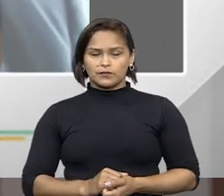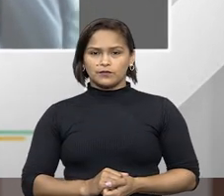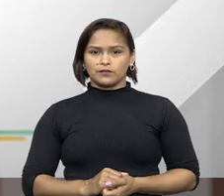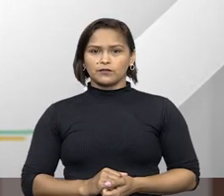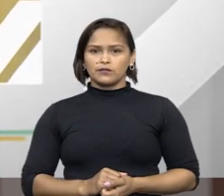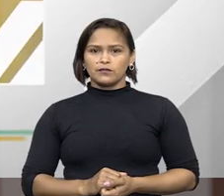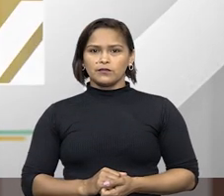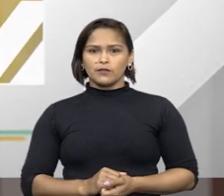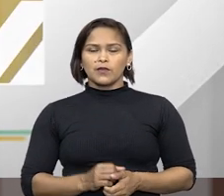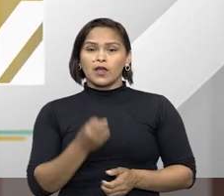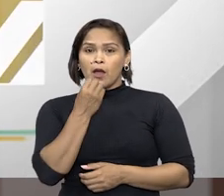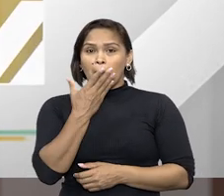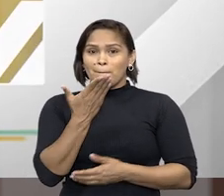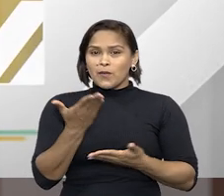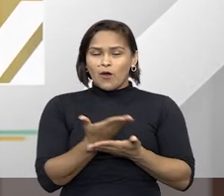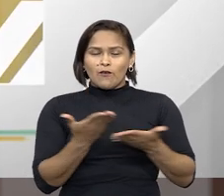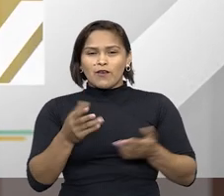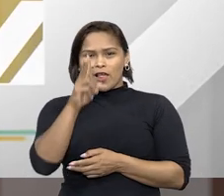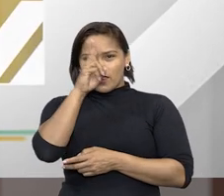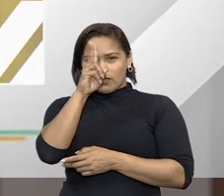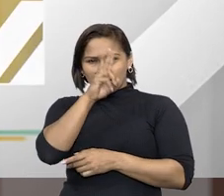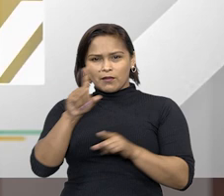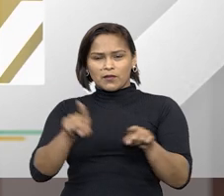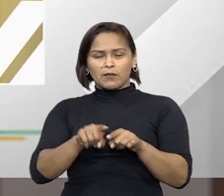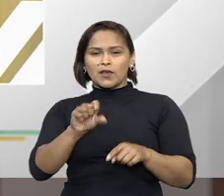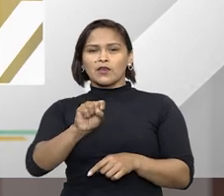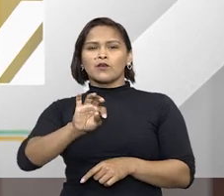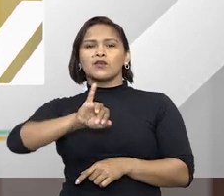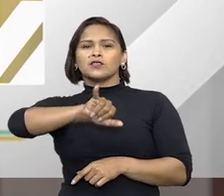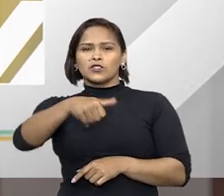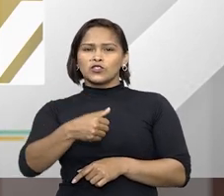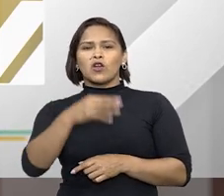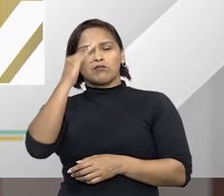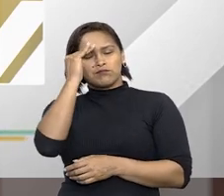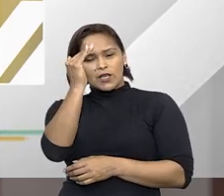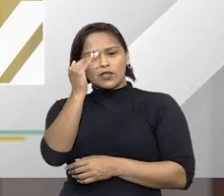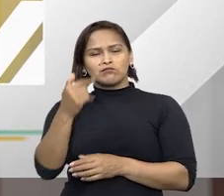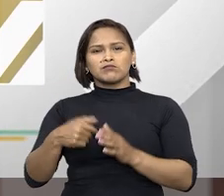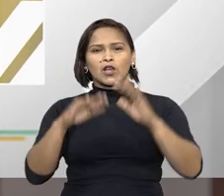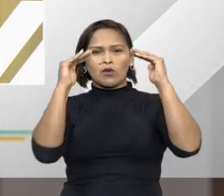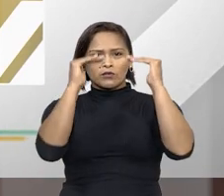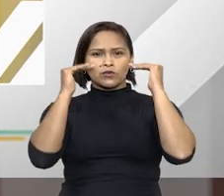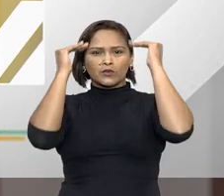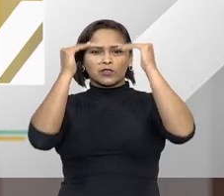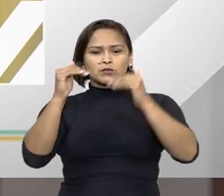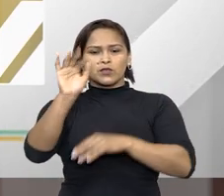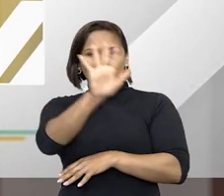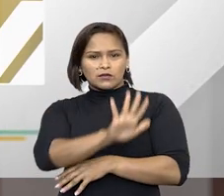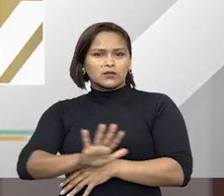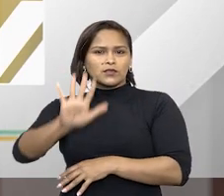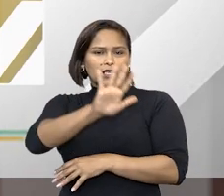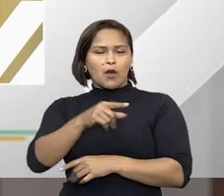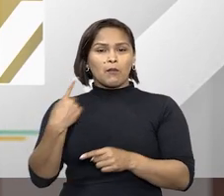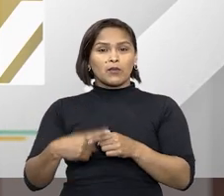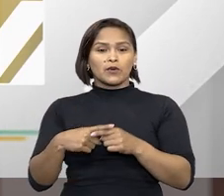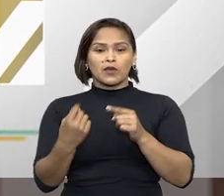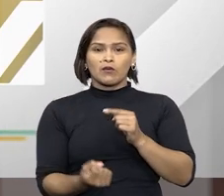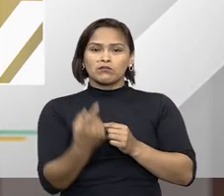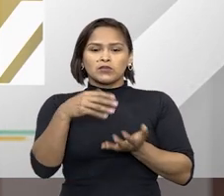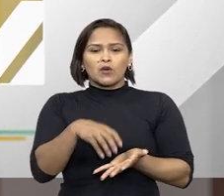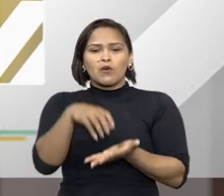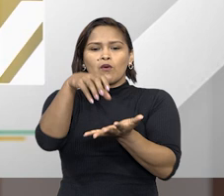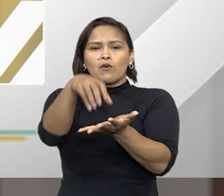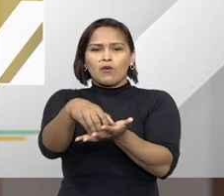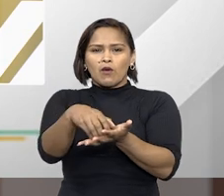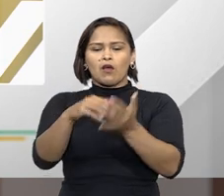Bom, vale frisar aqui que o STJ é considerado o Tribunal da Nação, porque é o único órgão de superposição